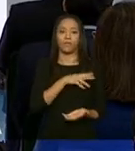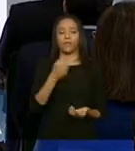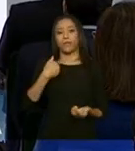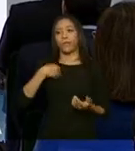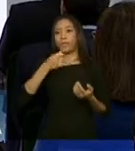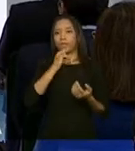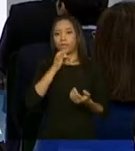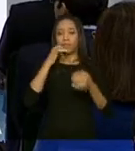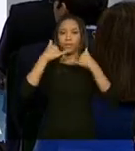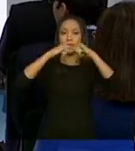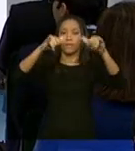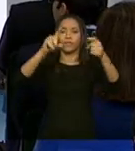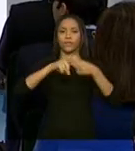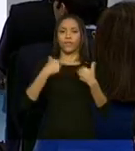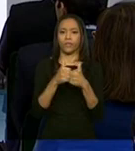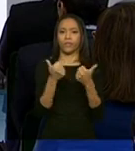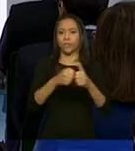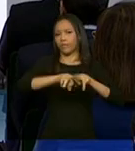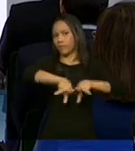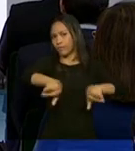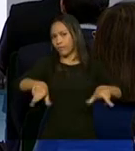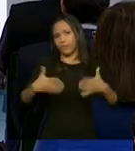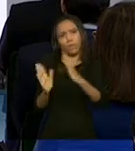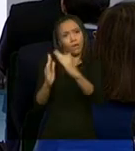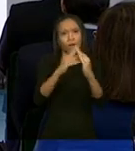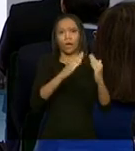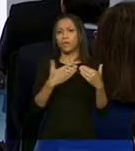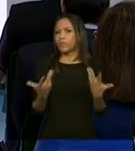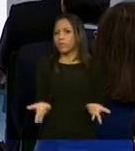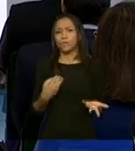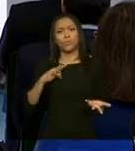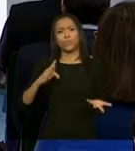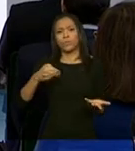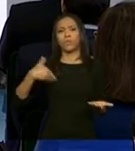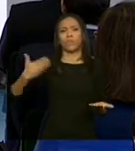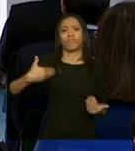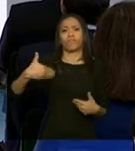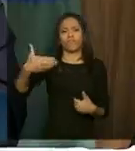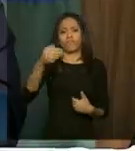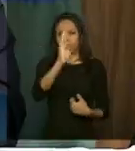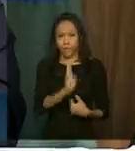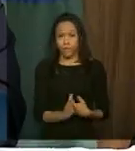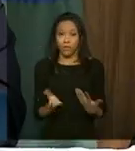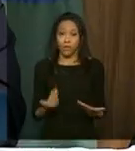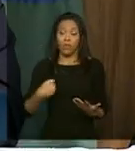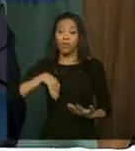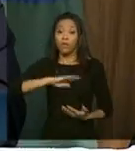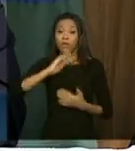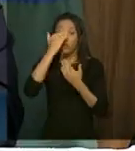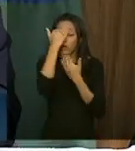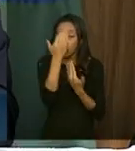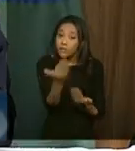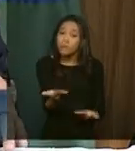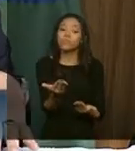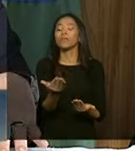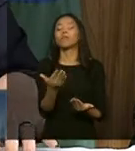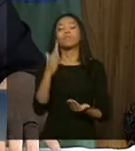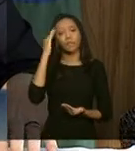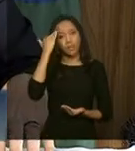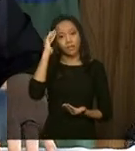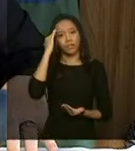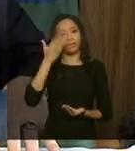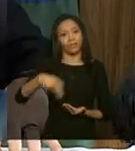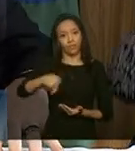energia, infraestrutura, transporte, moradia, enfim, tudo isso que está em andamento no país. Então, nós agradecemos a compreensão da Comissão Mista de